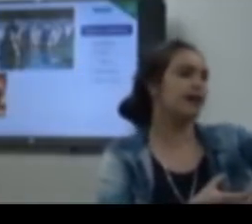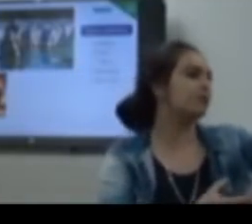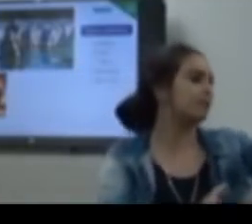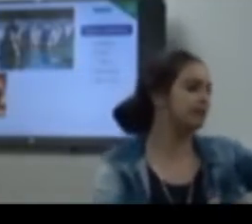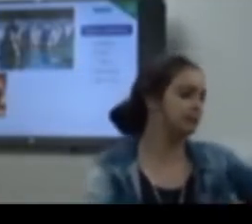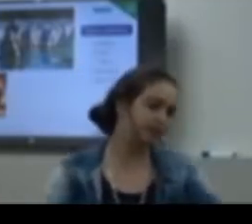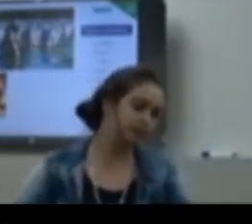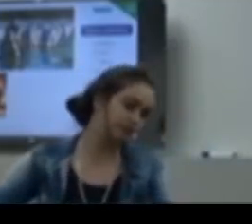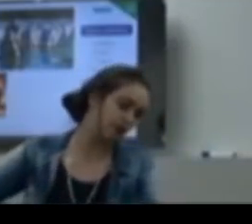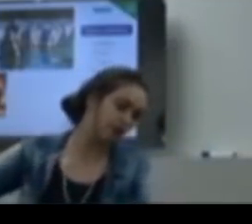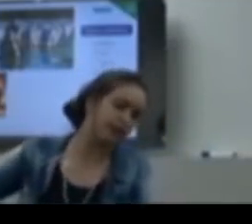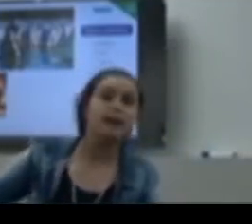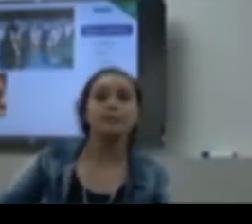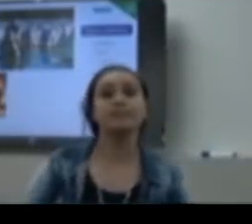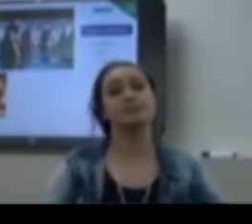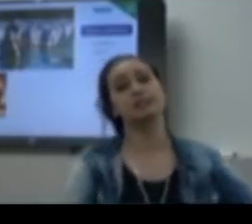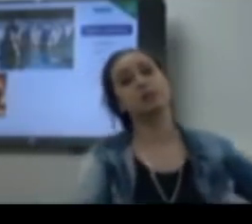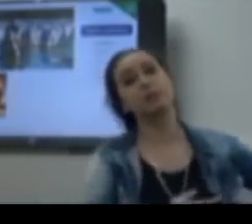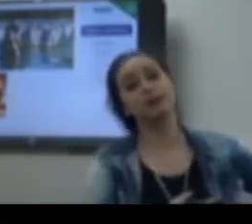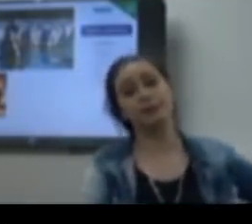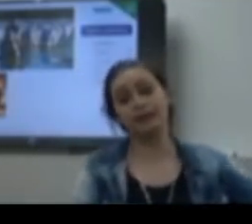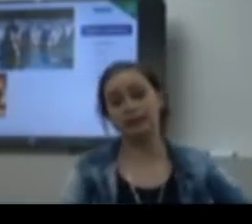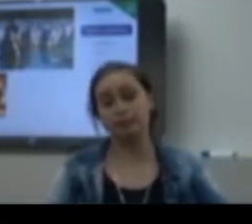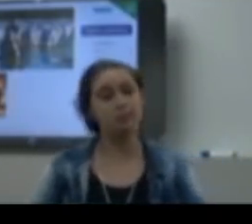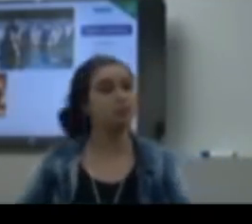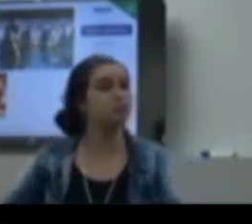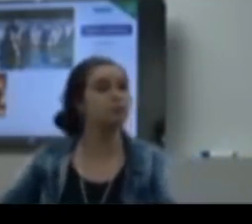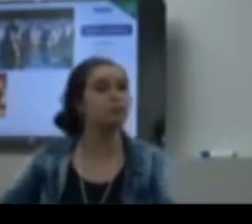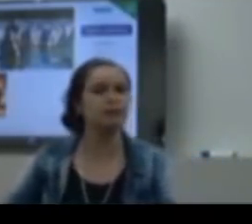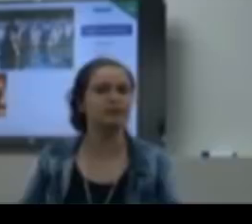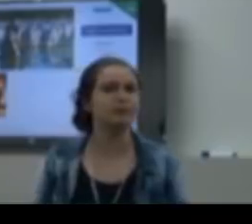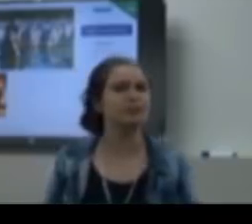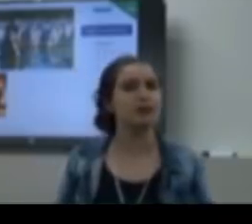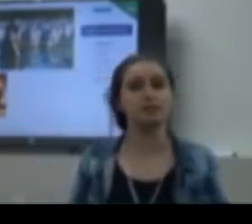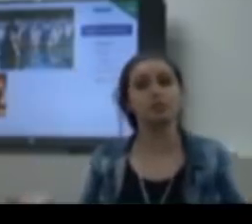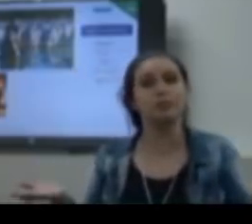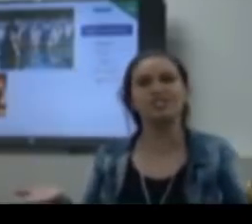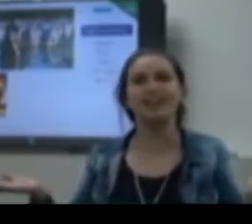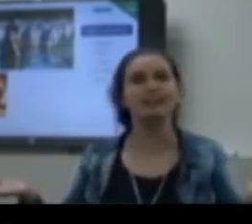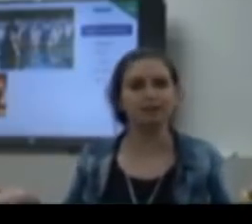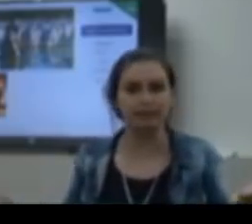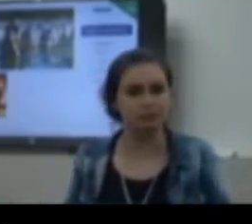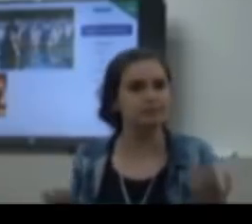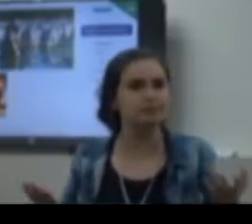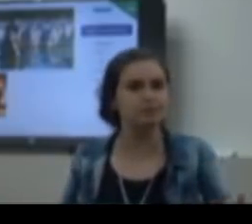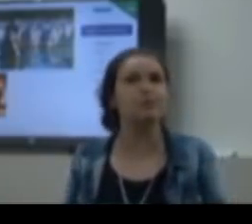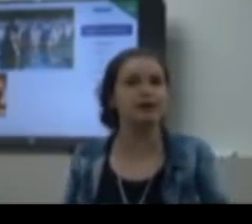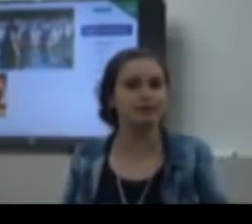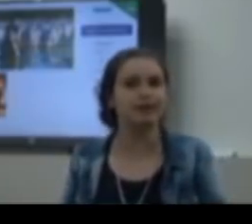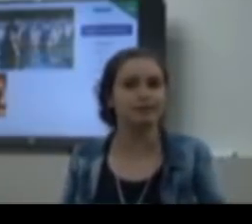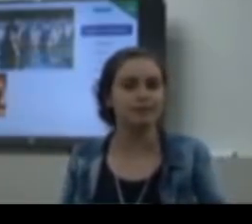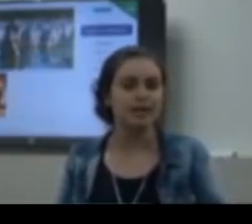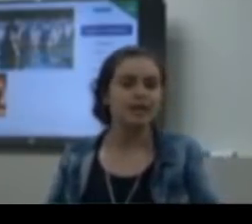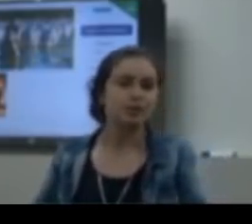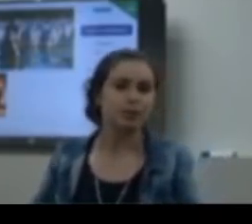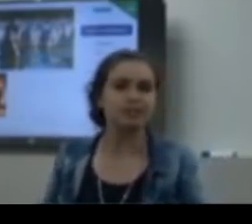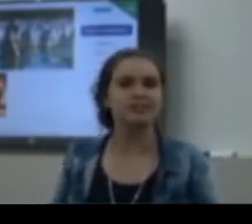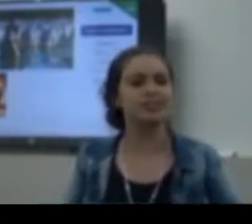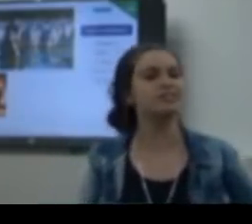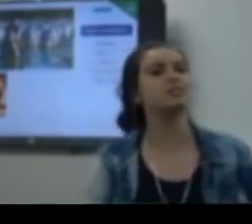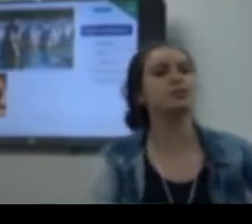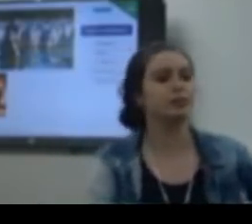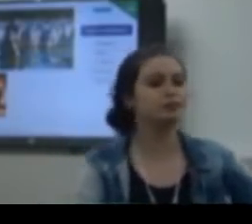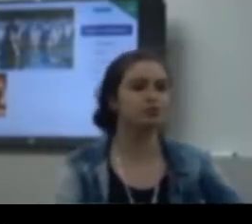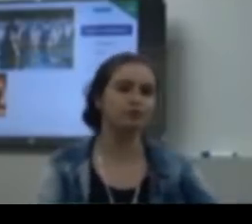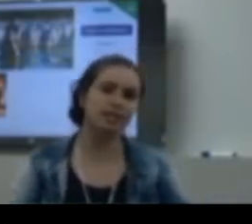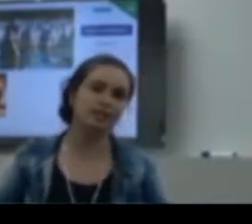dentro, vai com o peixe pra frente e volta, pra dizer que pra ele, o peixe acostumar novamente com a água. Gente, o peixe é da água, ele não precisa se acostumar com a água. Quando